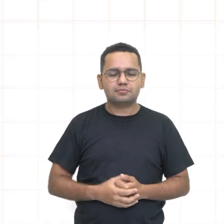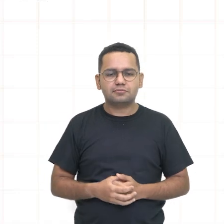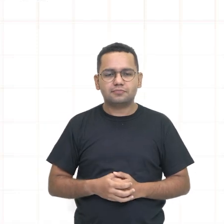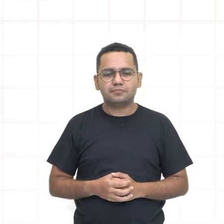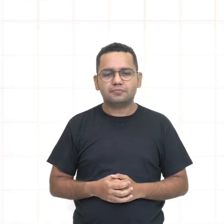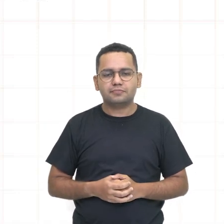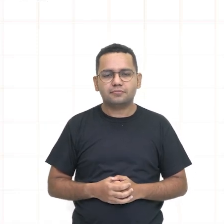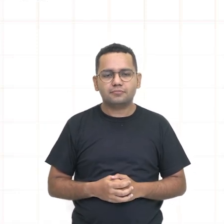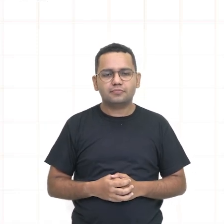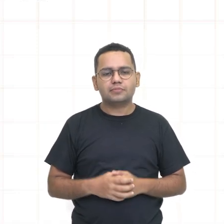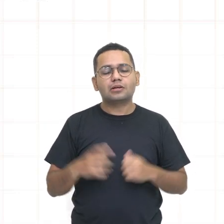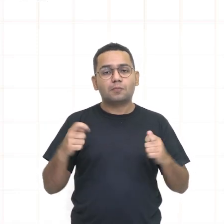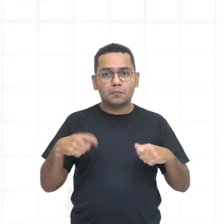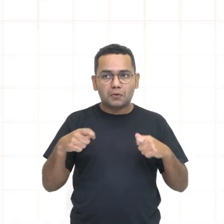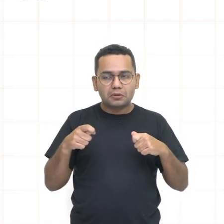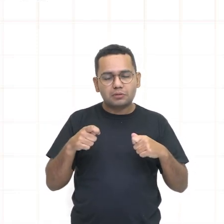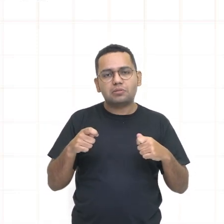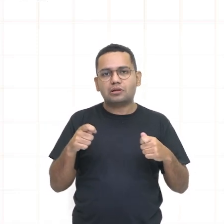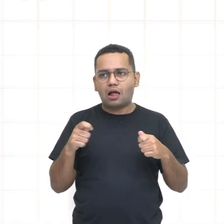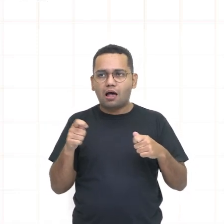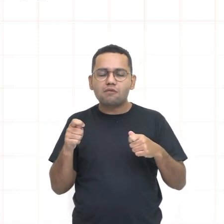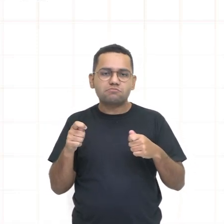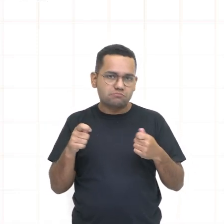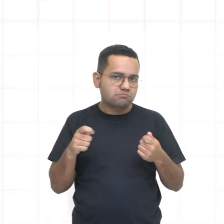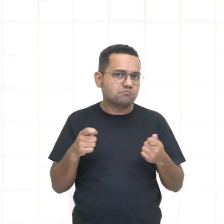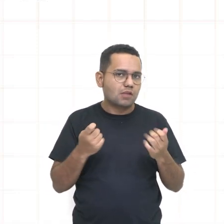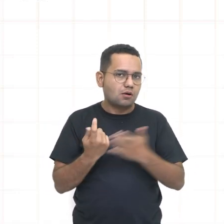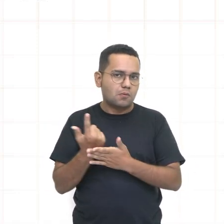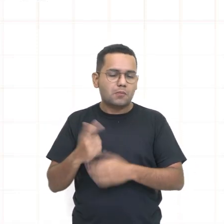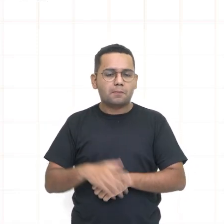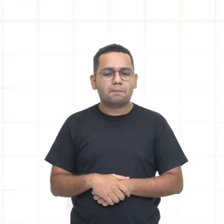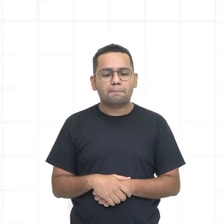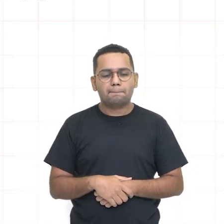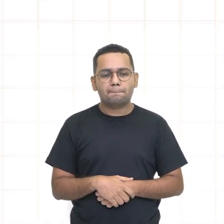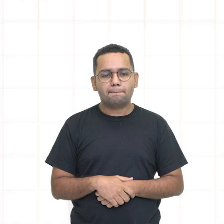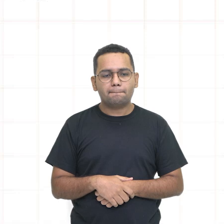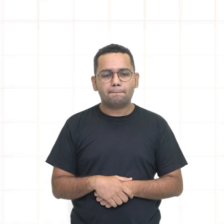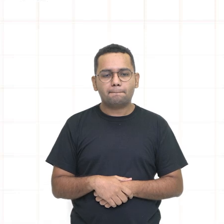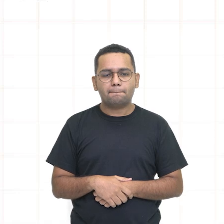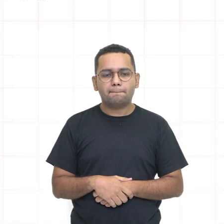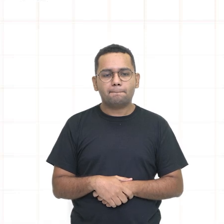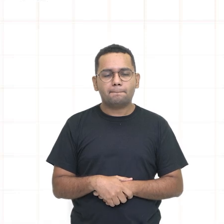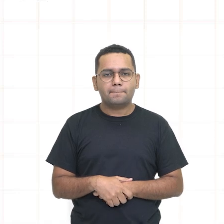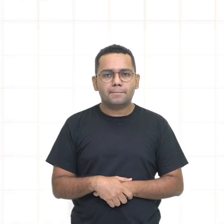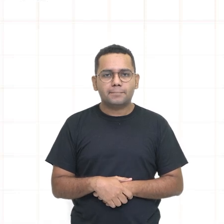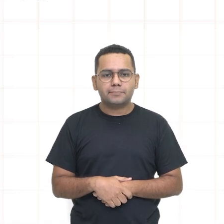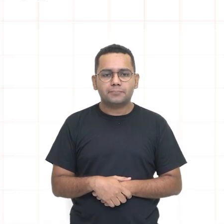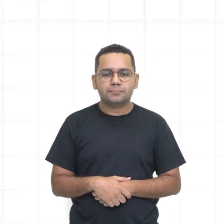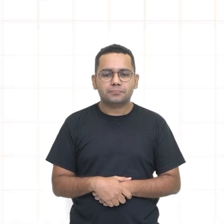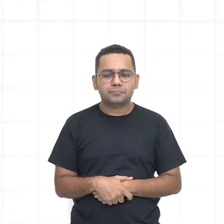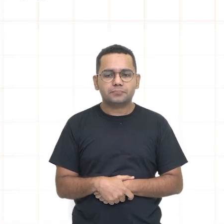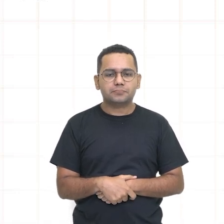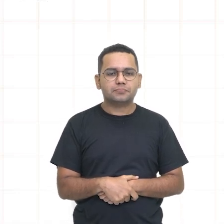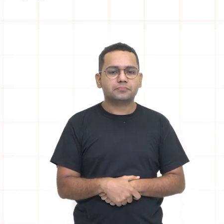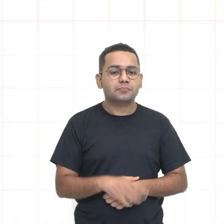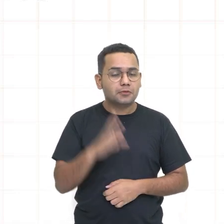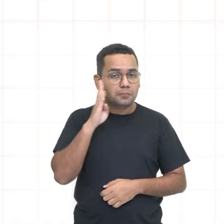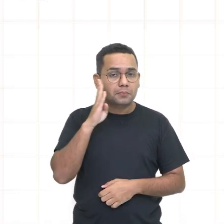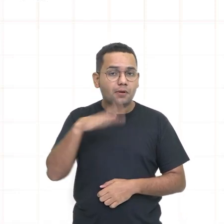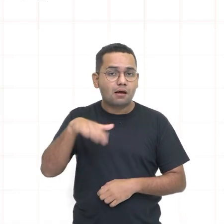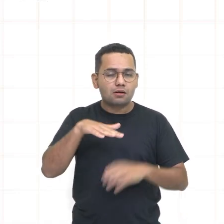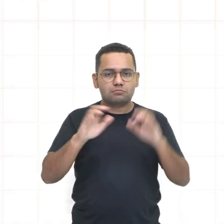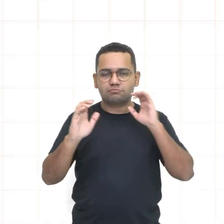uma maior acessibilidade a esse eletrodoméstico, que vai se tornar um dos principais meios de